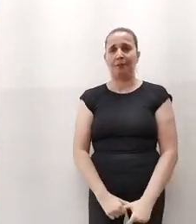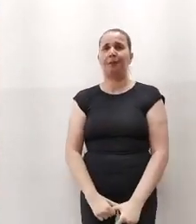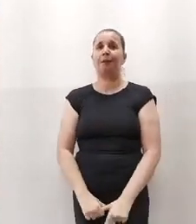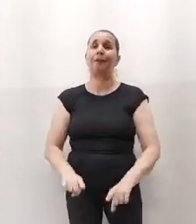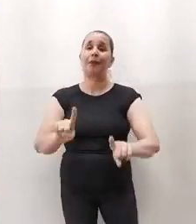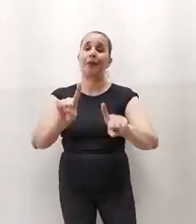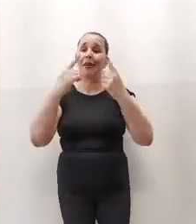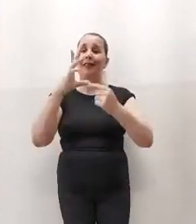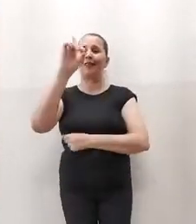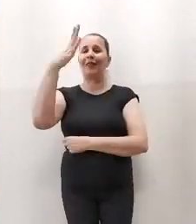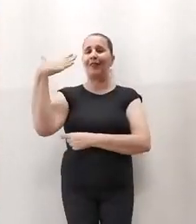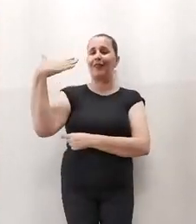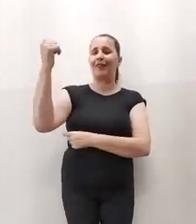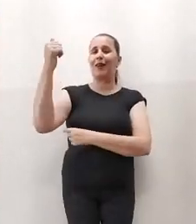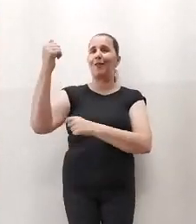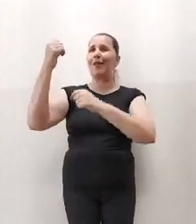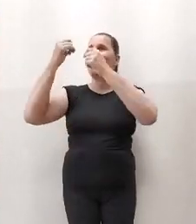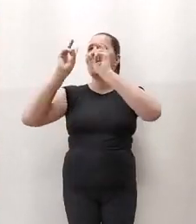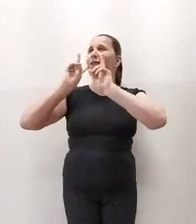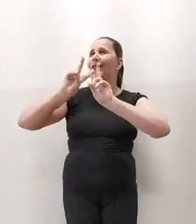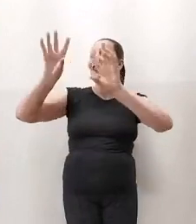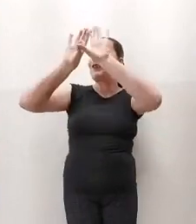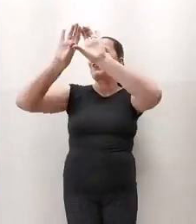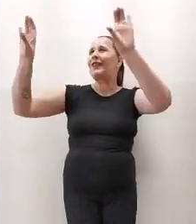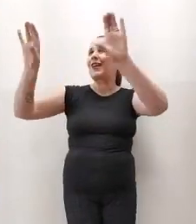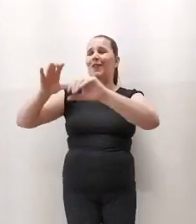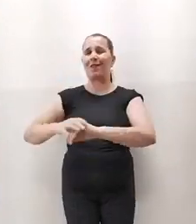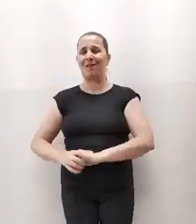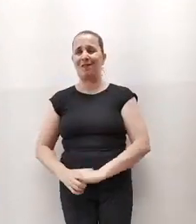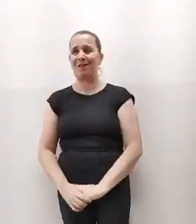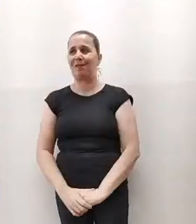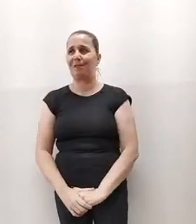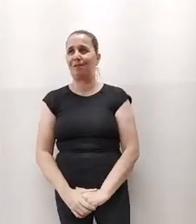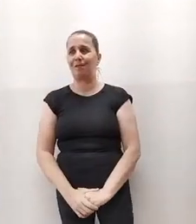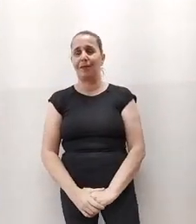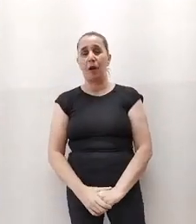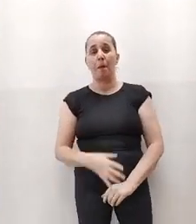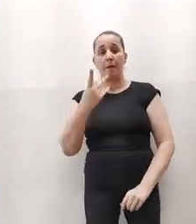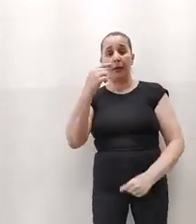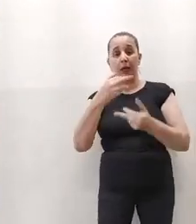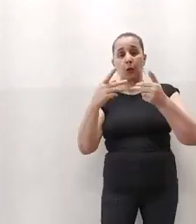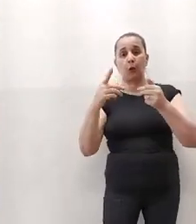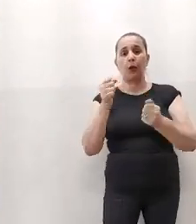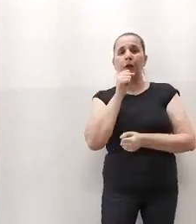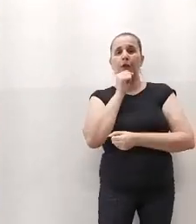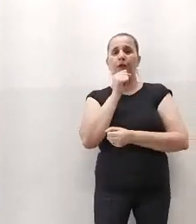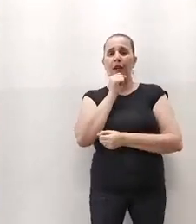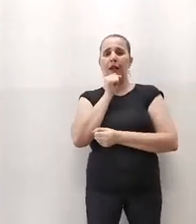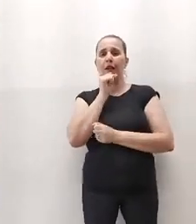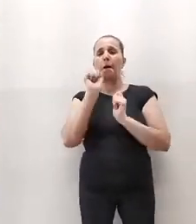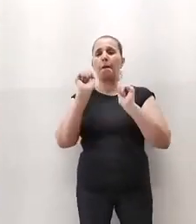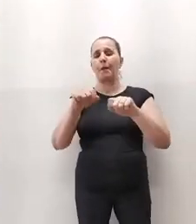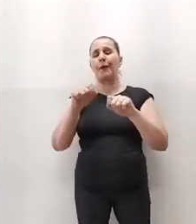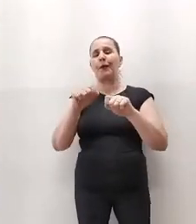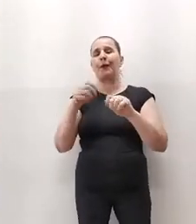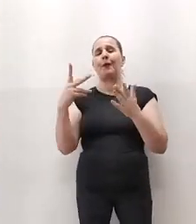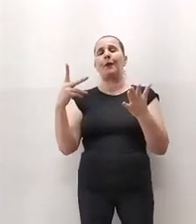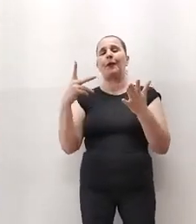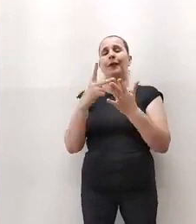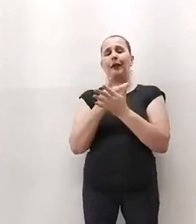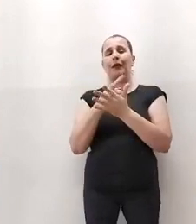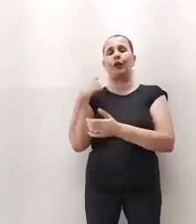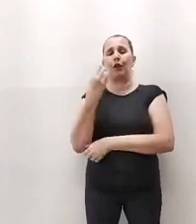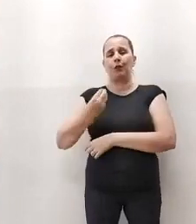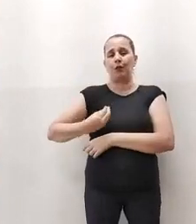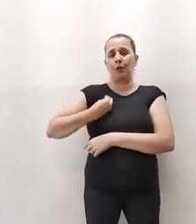Mas Deus nos chama para essa visão celestial, irmãos, para que essas coisas antigas possam passar e